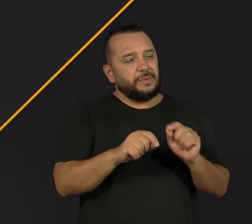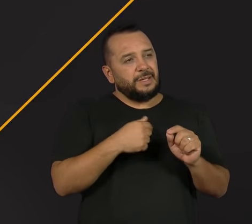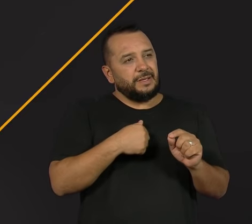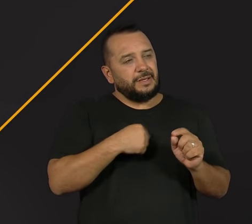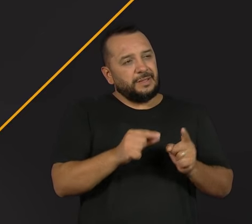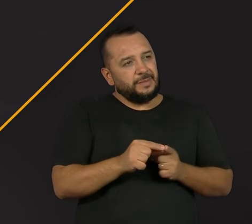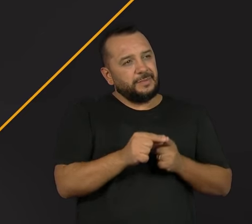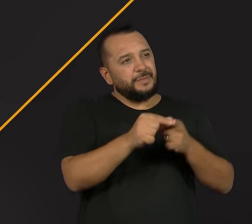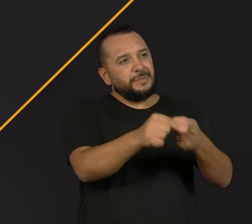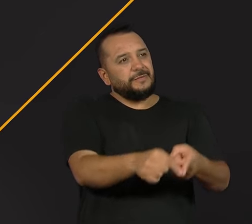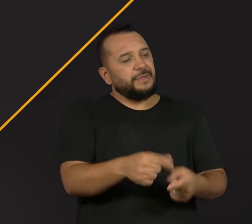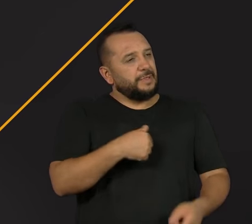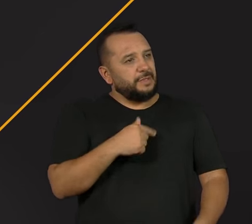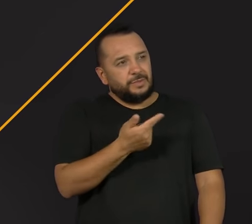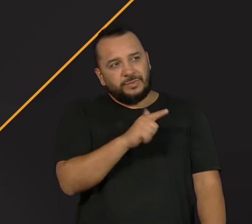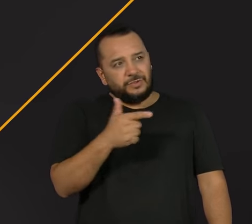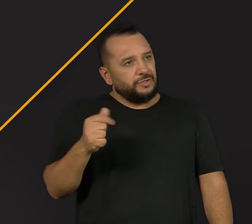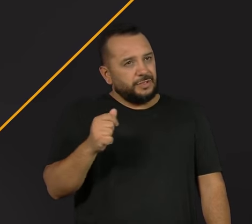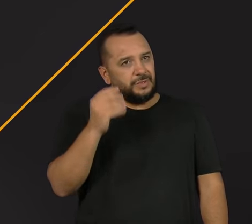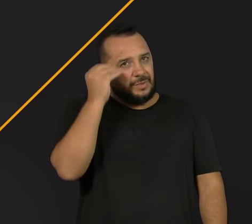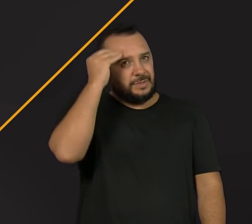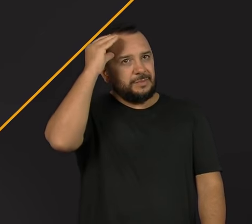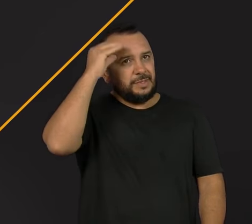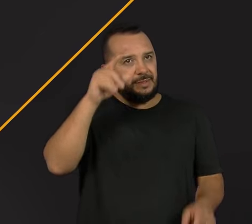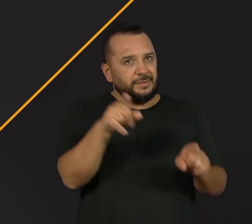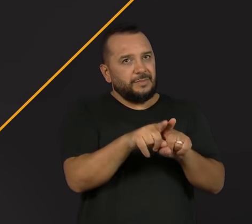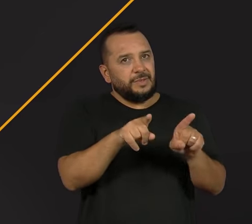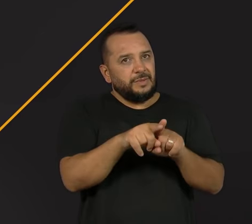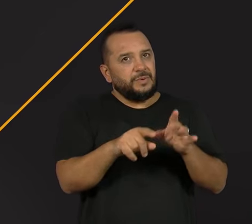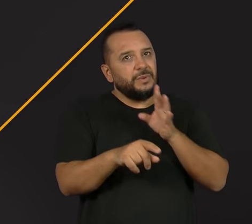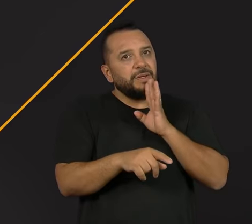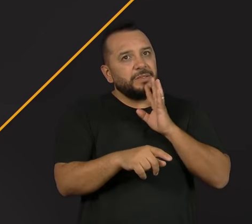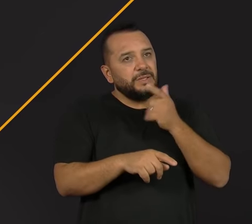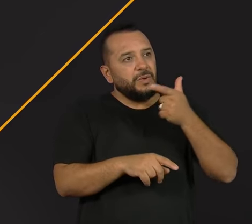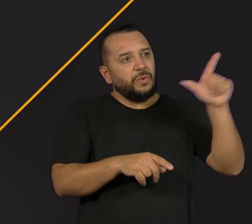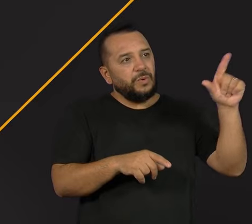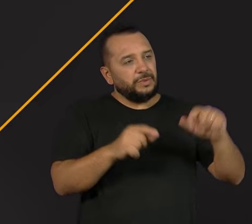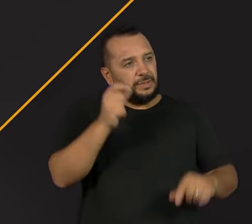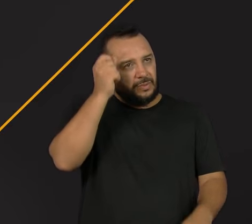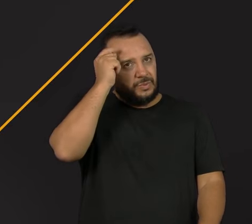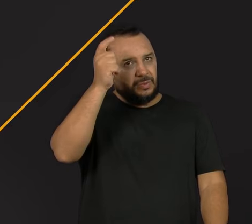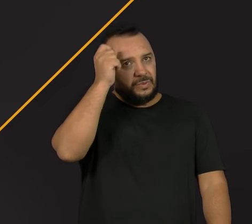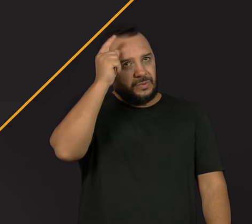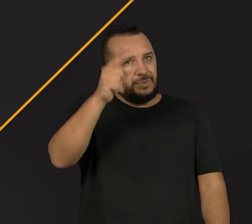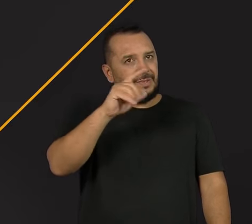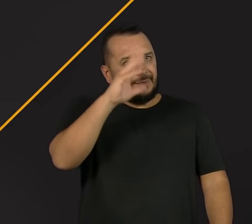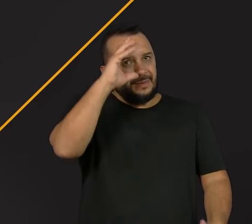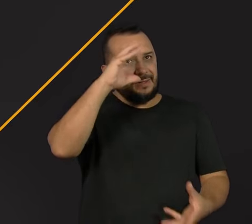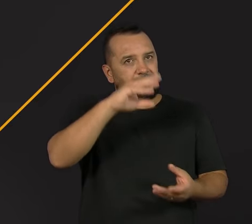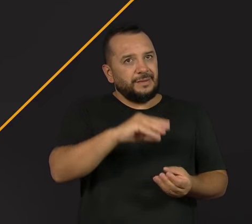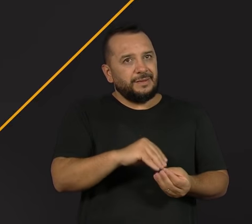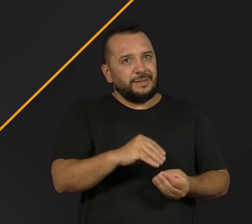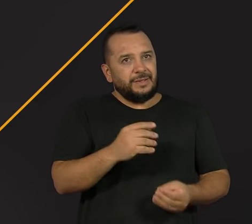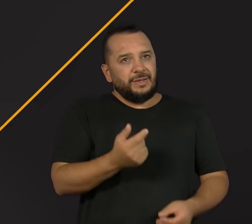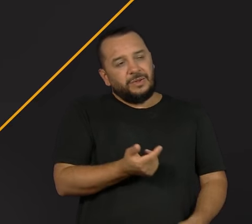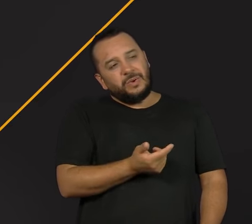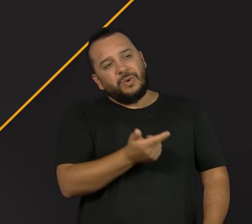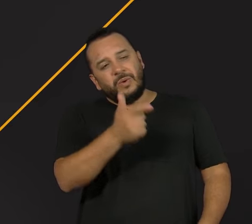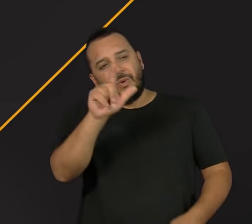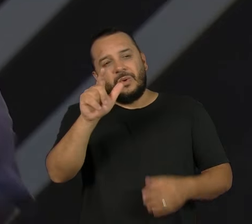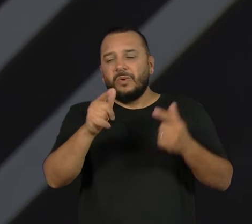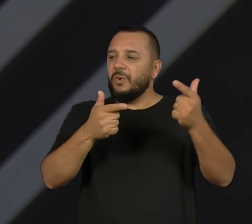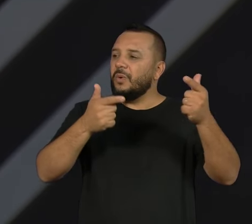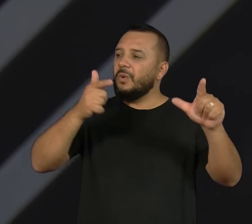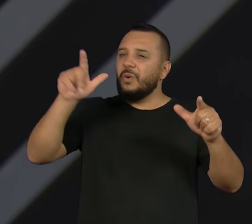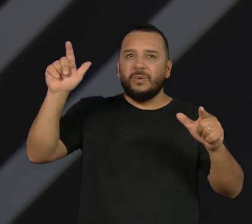ele não tinha, conhecer outra cultura, entender um pouco outros nuances desse